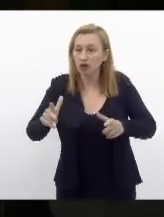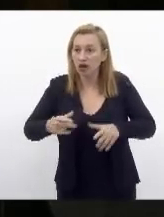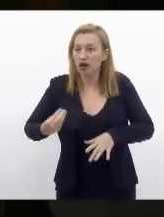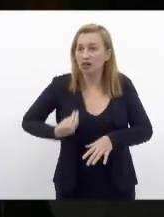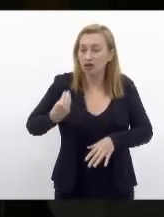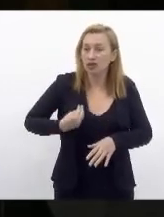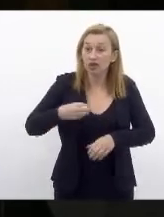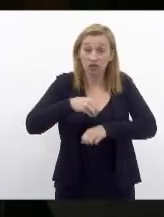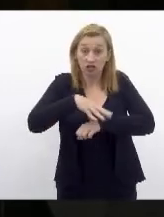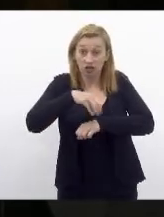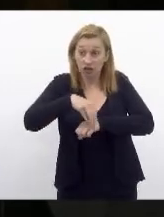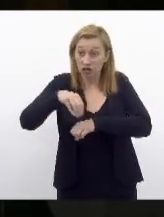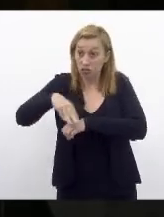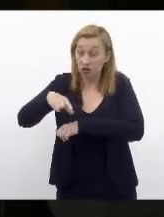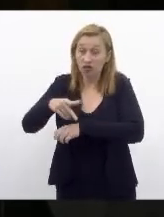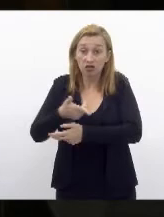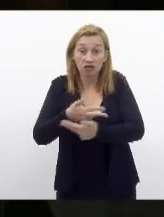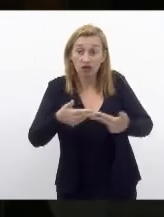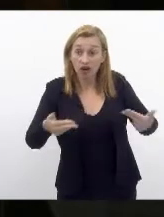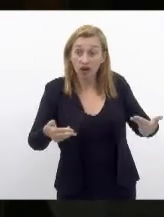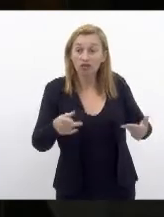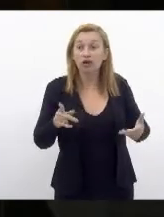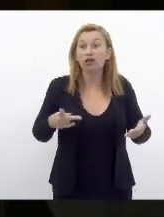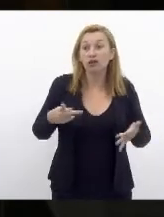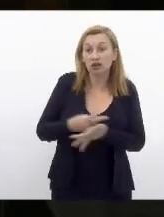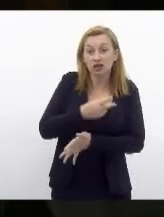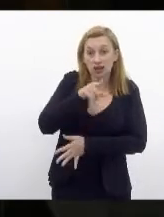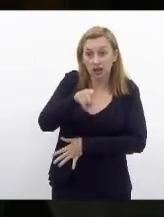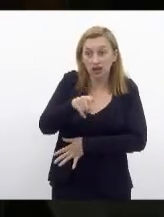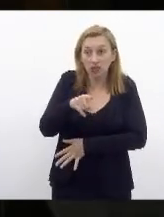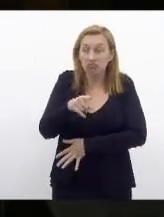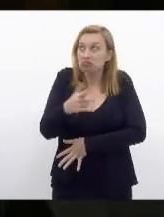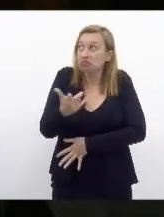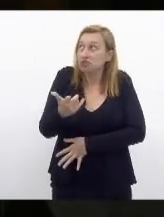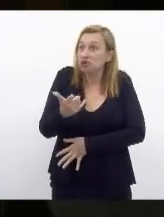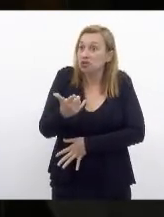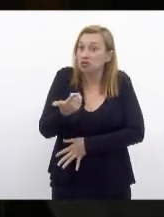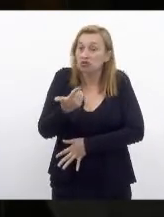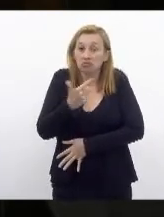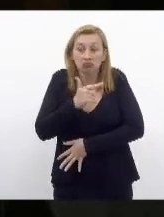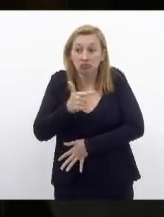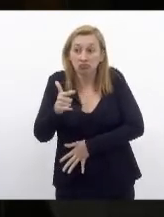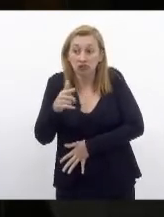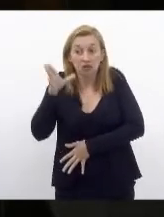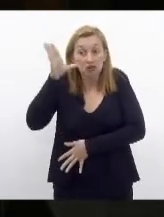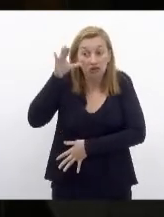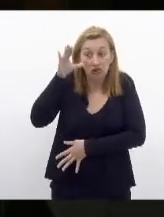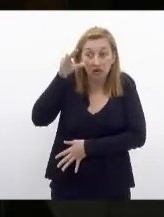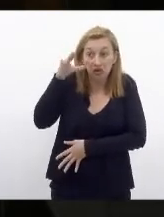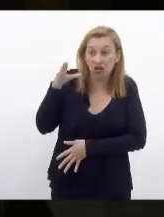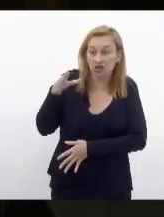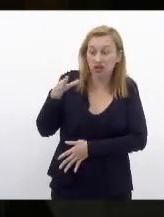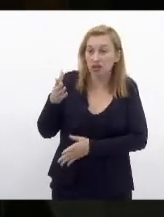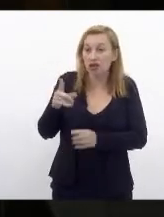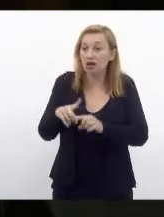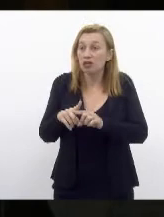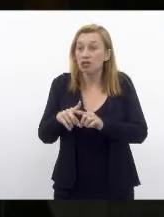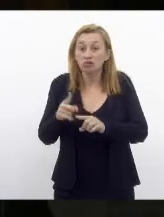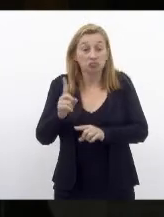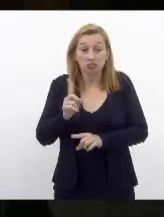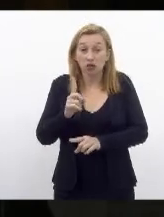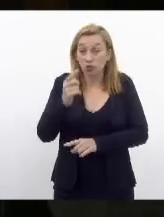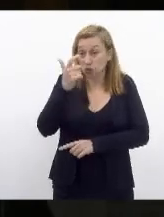diversas indicações para aquilo ali acontecer. Eu não tenho o menor interesse de ser protagonista nisso, até porque não